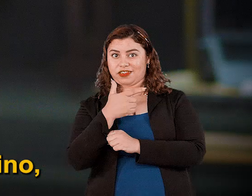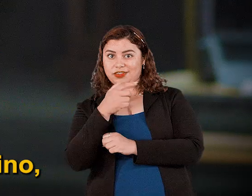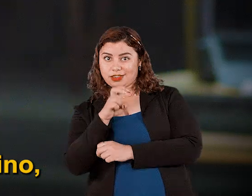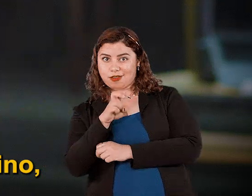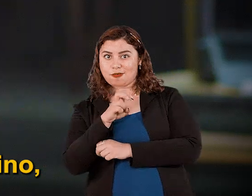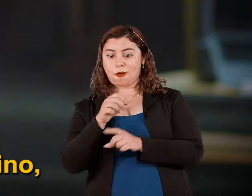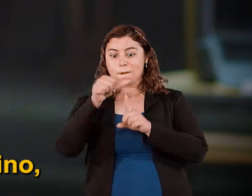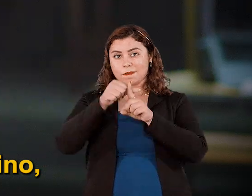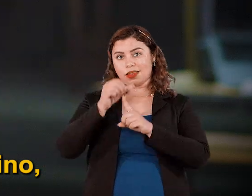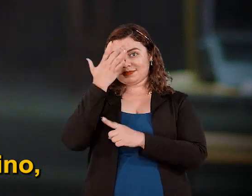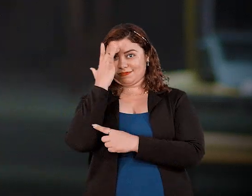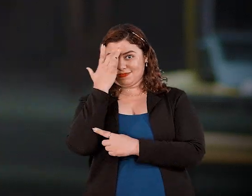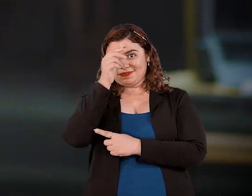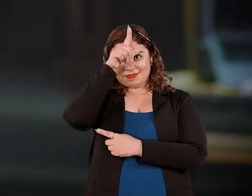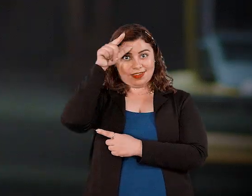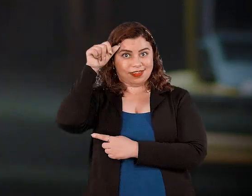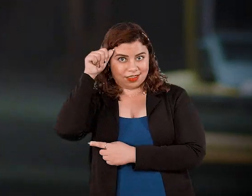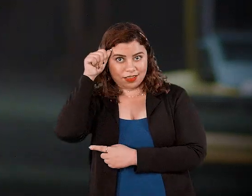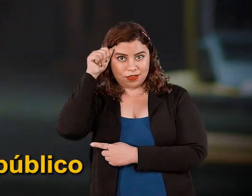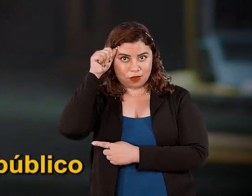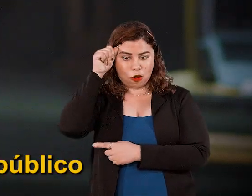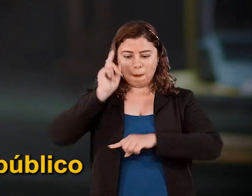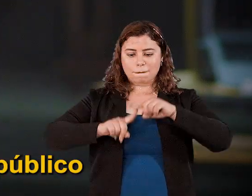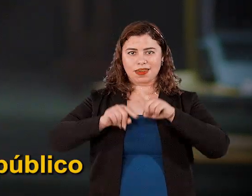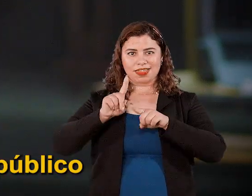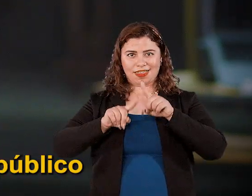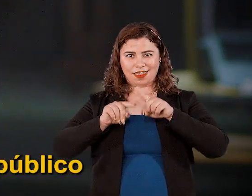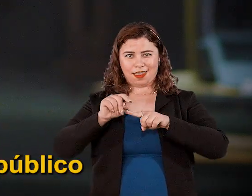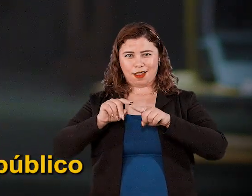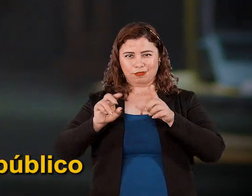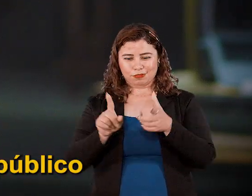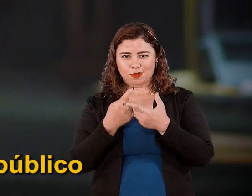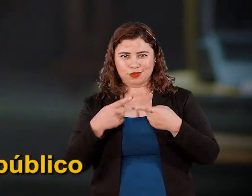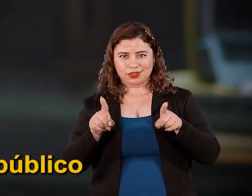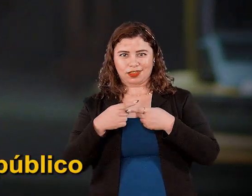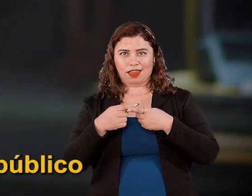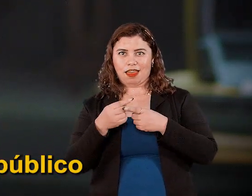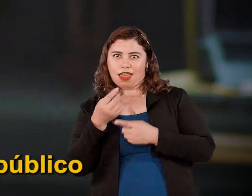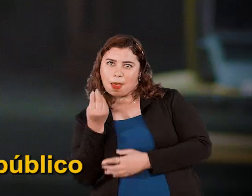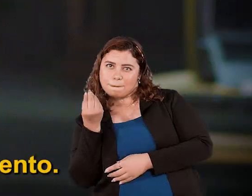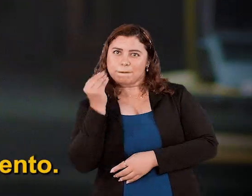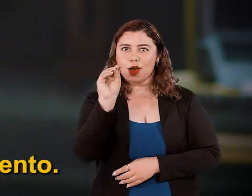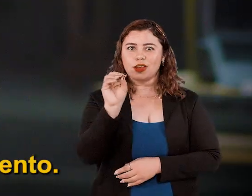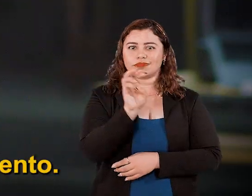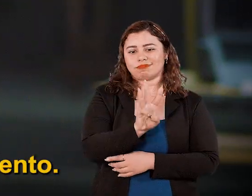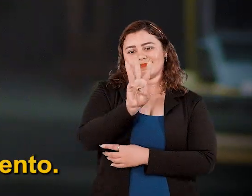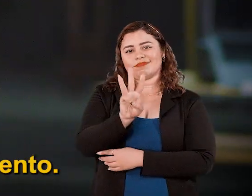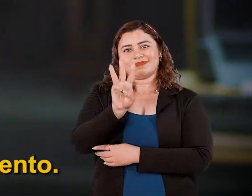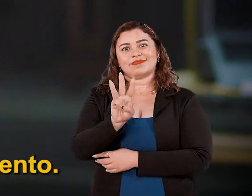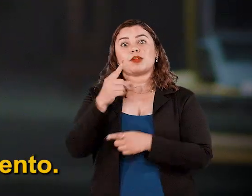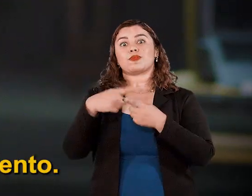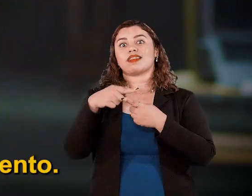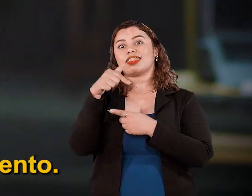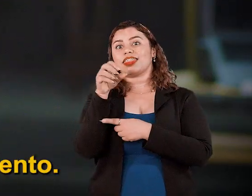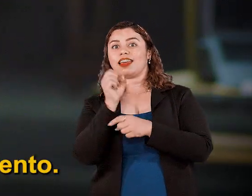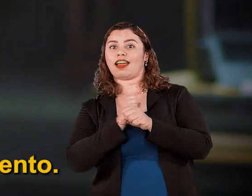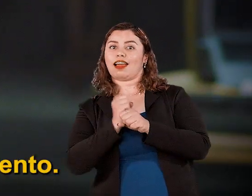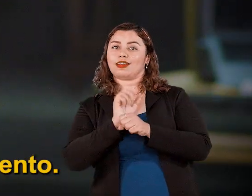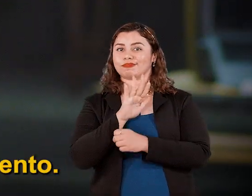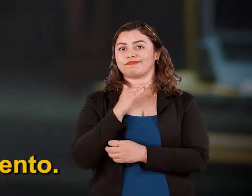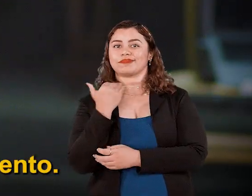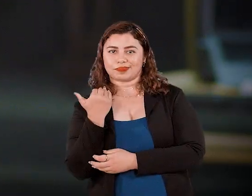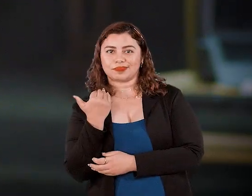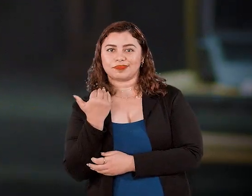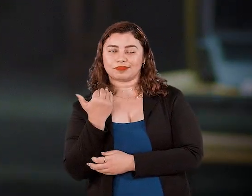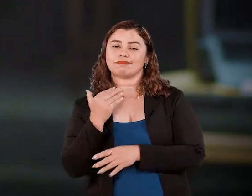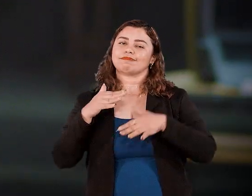ano, Levino, a obra dele, no caso, cai em domínio público graças aos 70 anos do seu